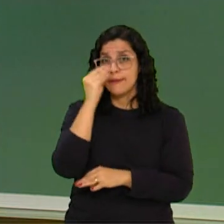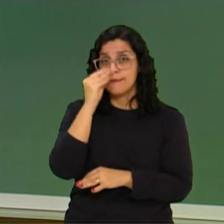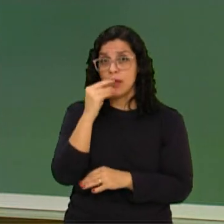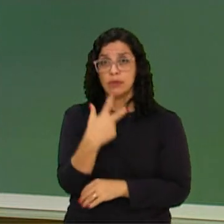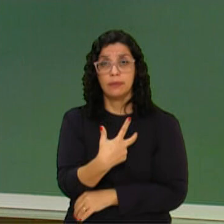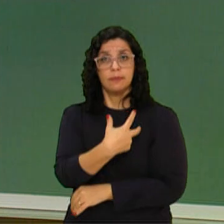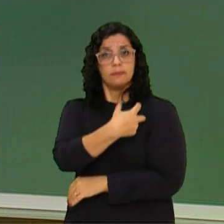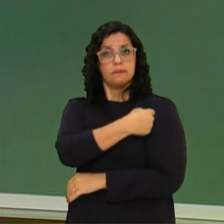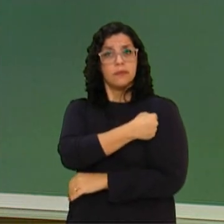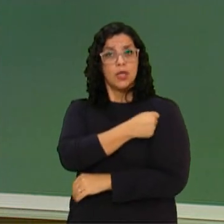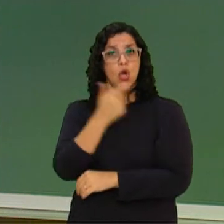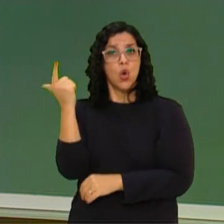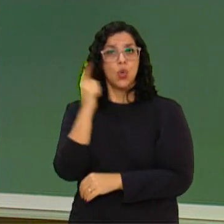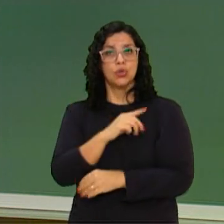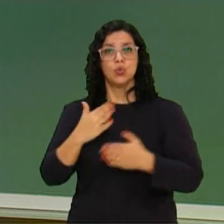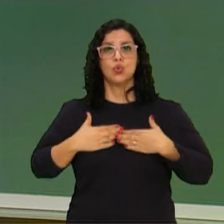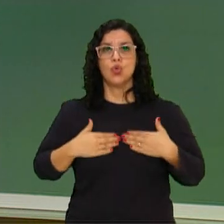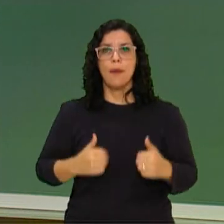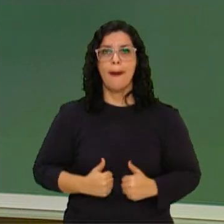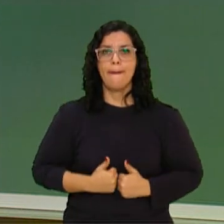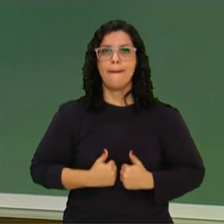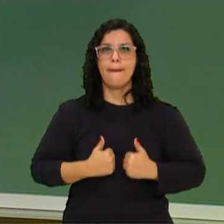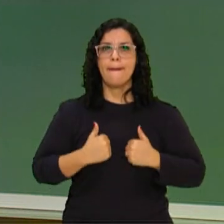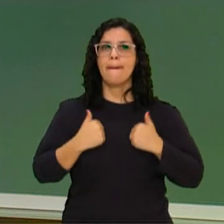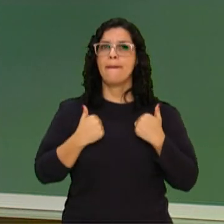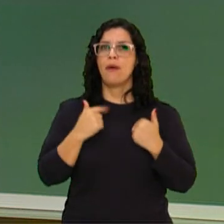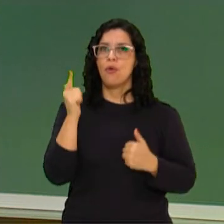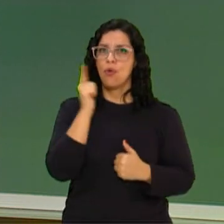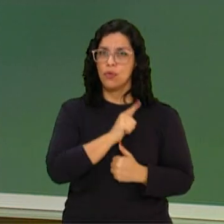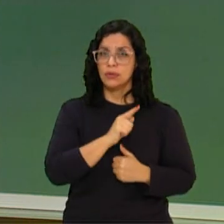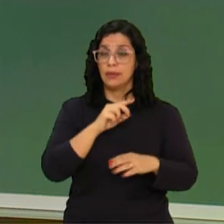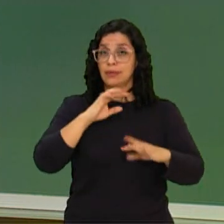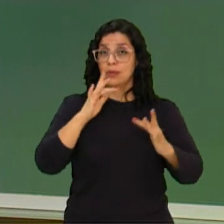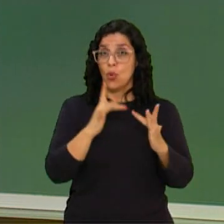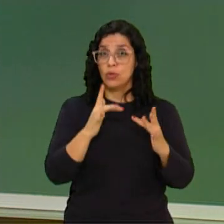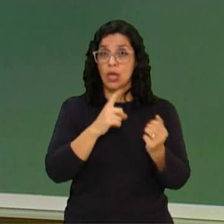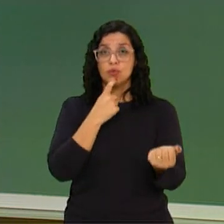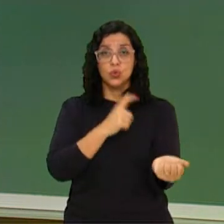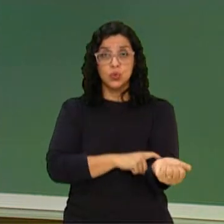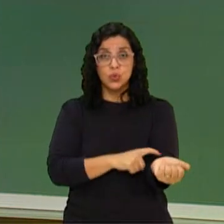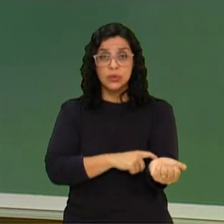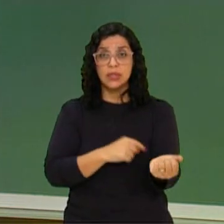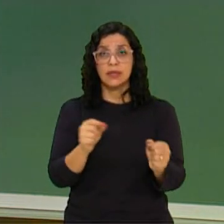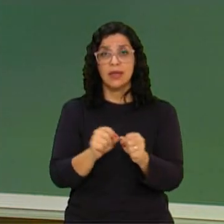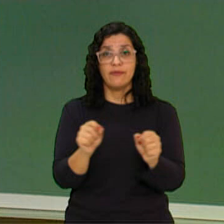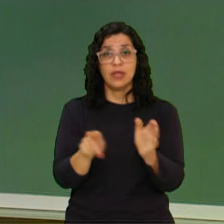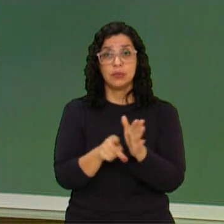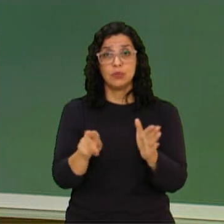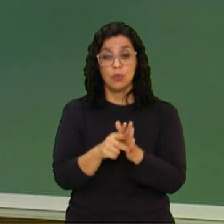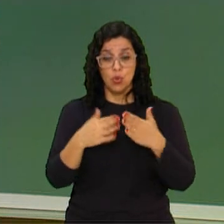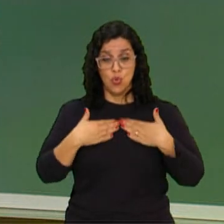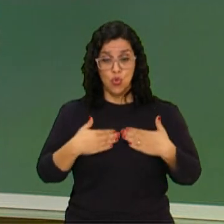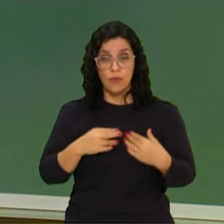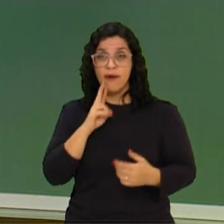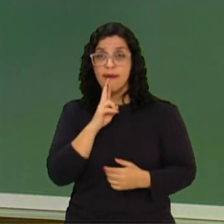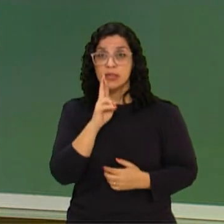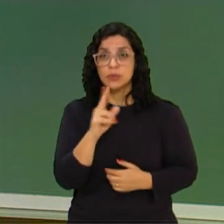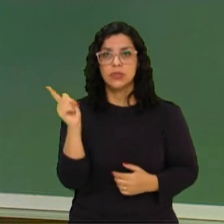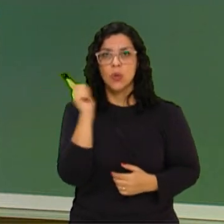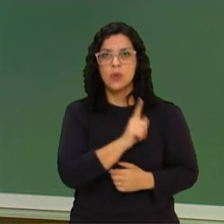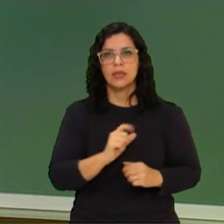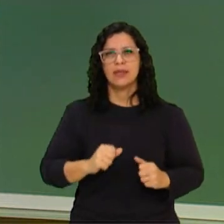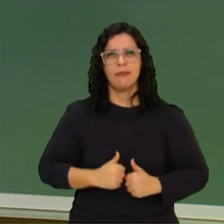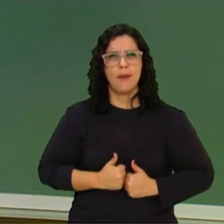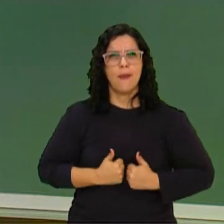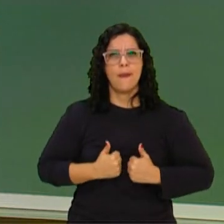senão mataria a pessoa. Então, entrando no organismo enfraquecido, ele desencadeia a resposta e favorece